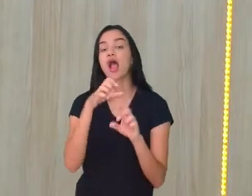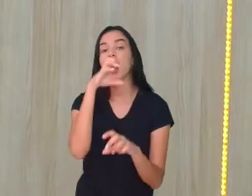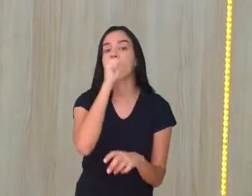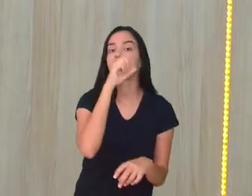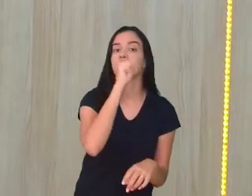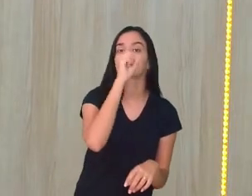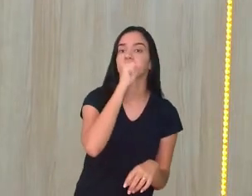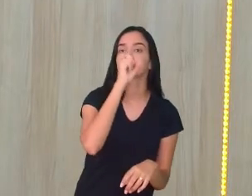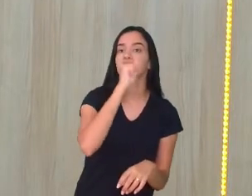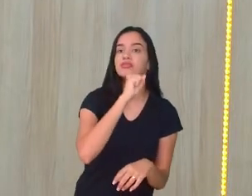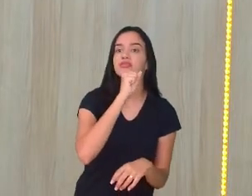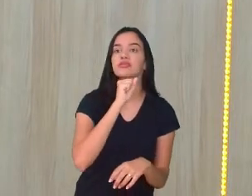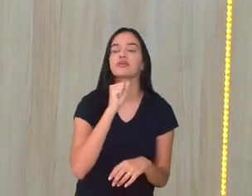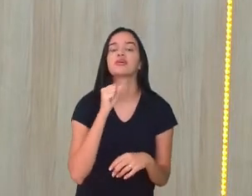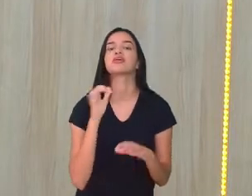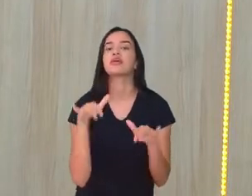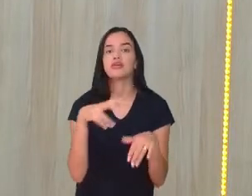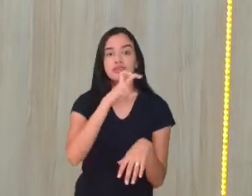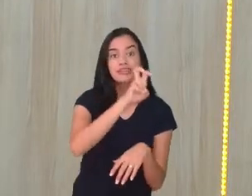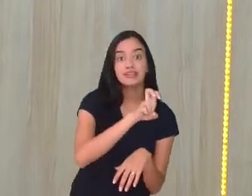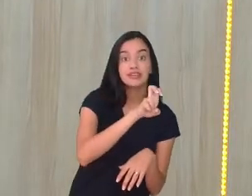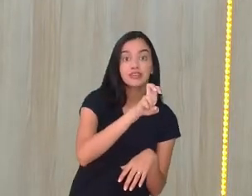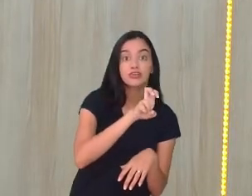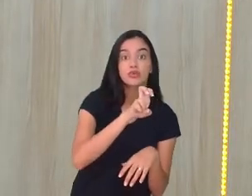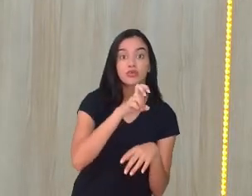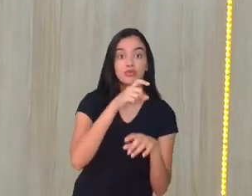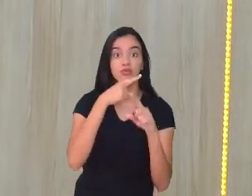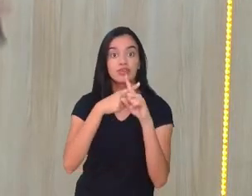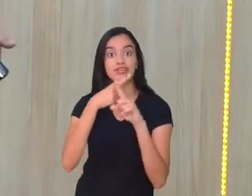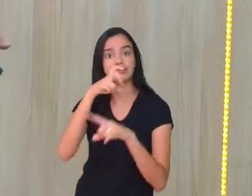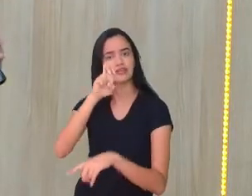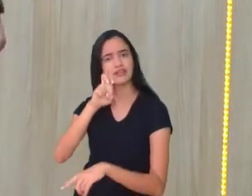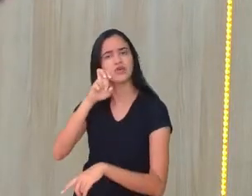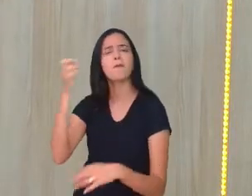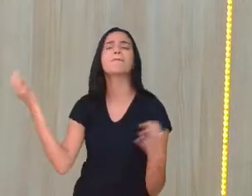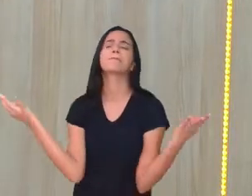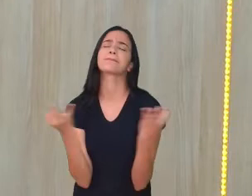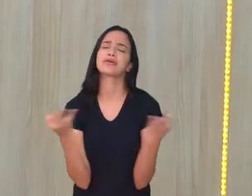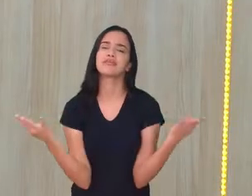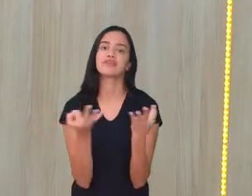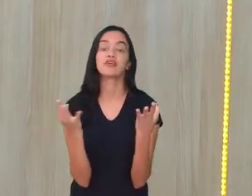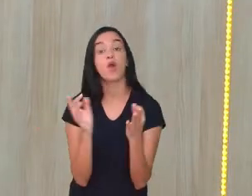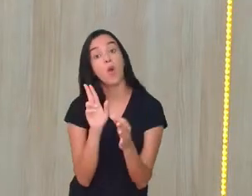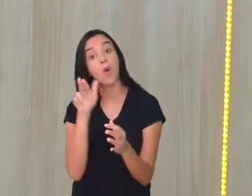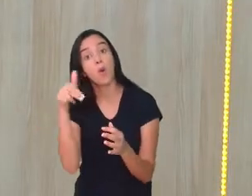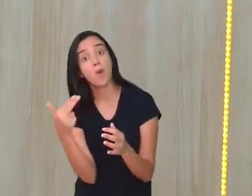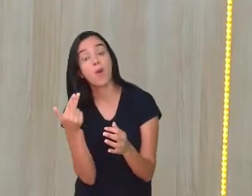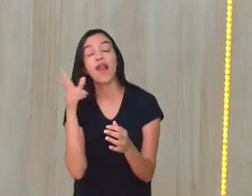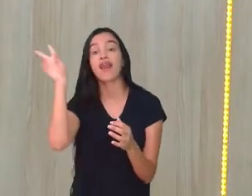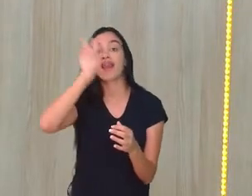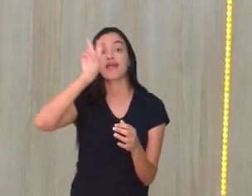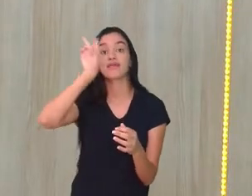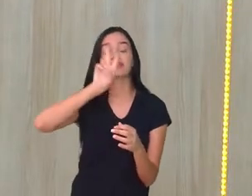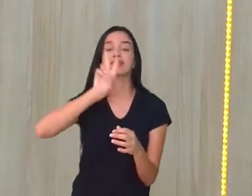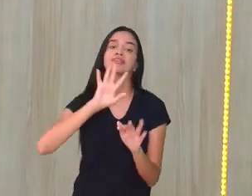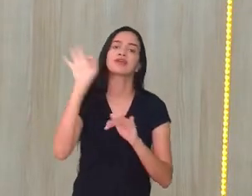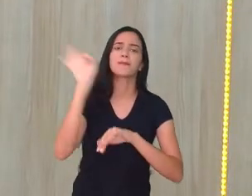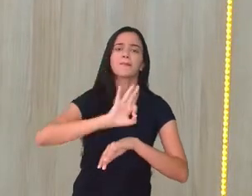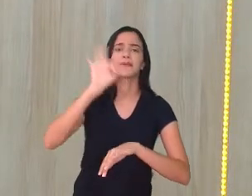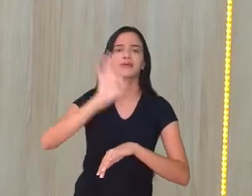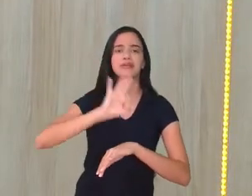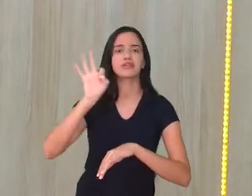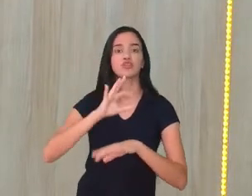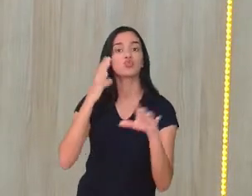laranja vai ser 5 vezes 5, que dá igual a 25. Perfeitamente. Ou, lembre-se que em porcentagem,